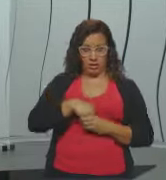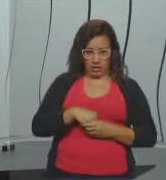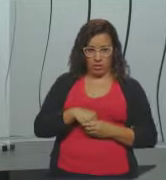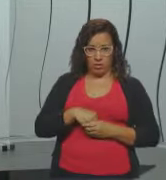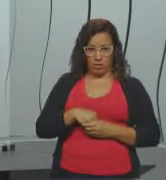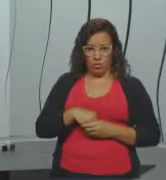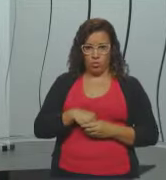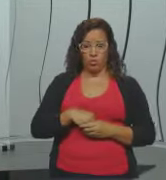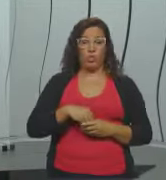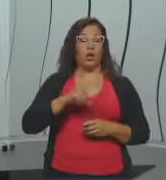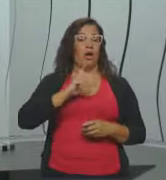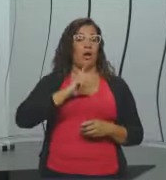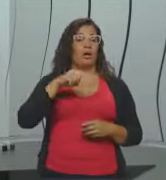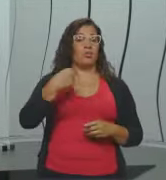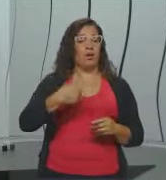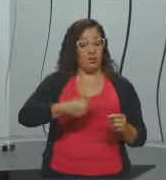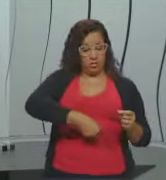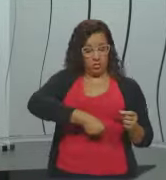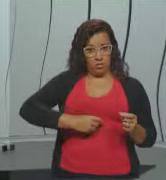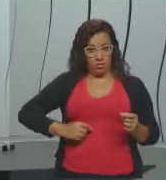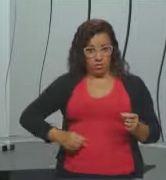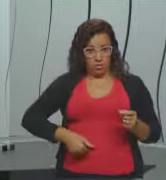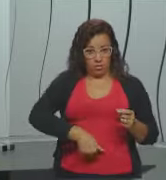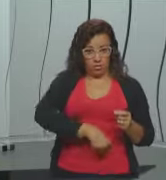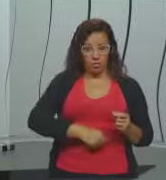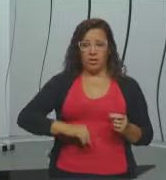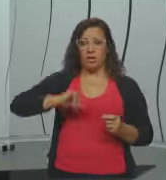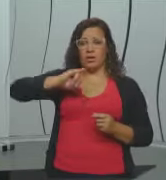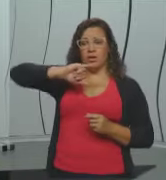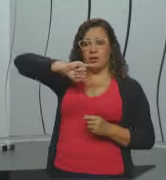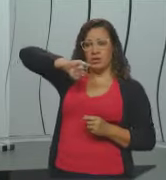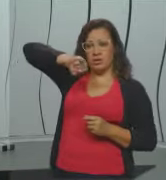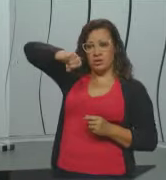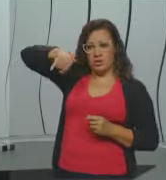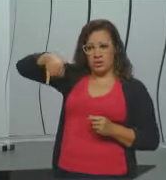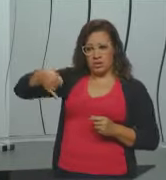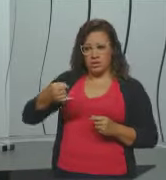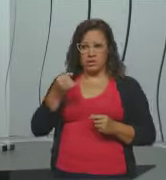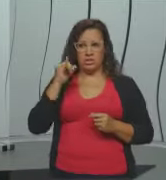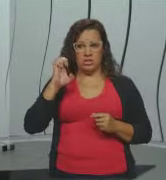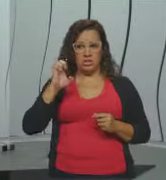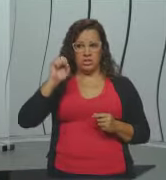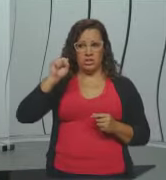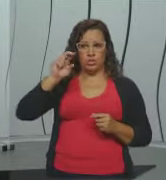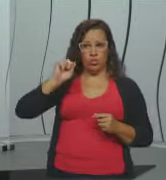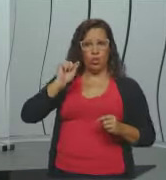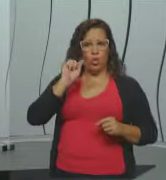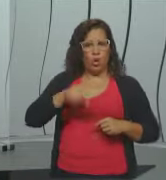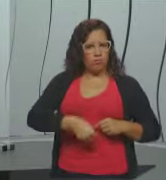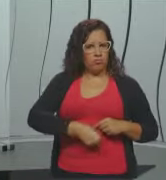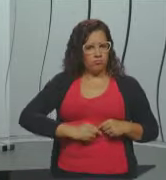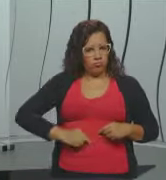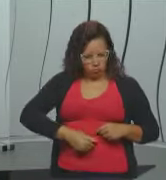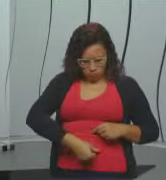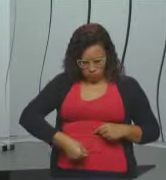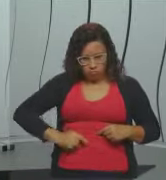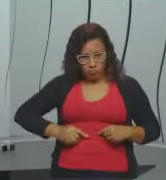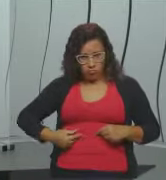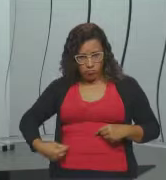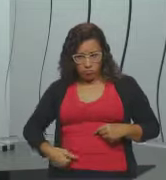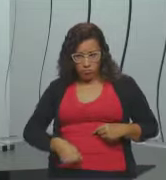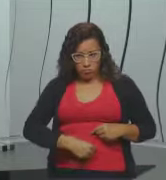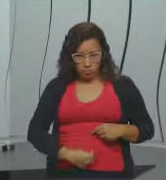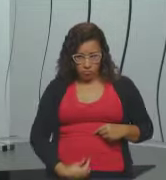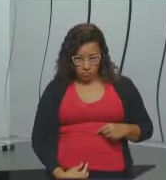vem a maior parte do intestino delgado, que é o jejuro, e uma parte final, que é basicamente o contato do